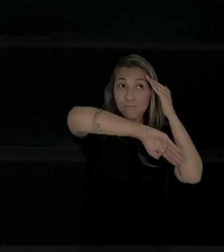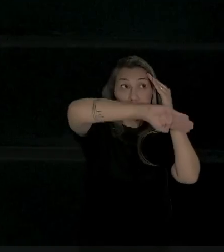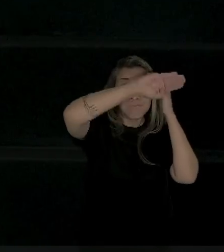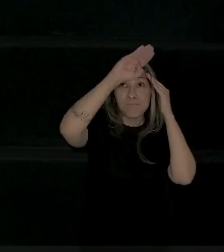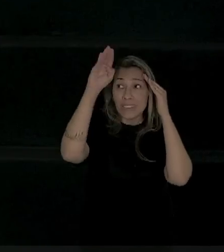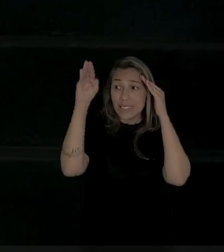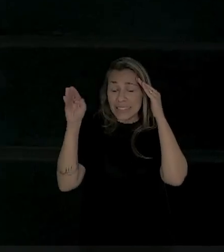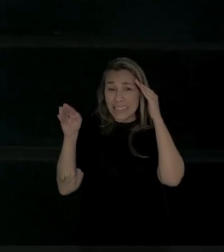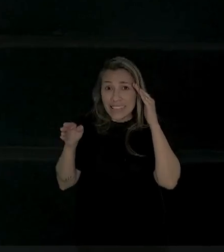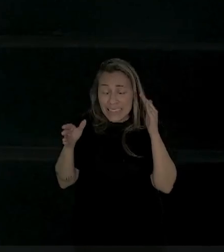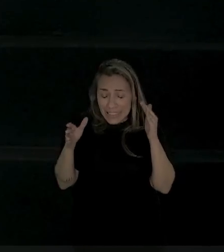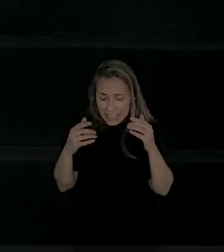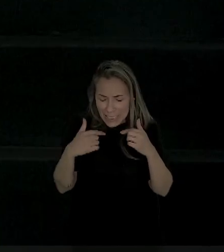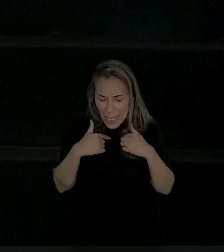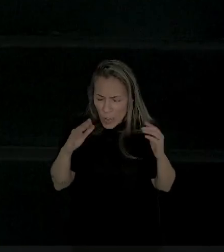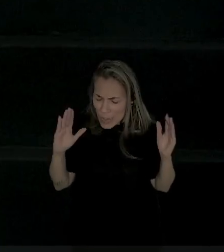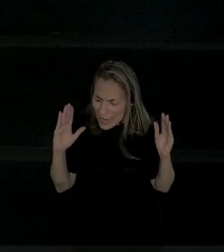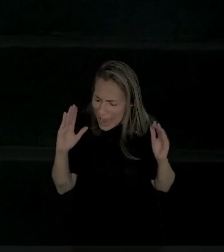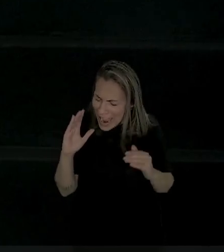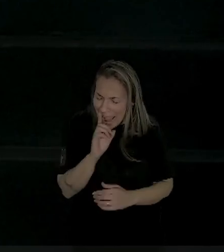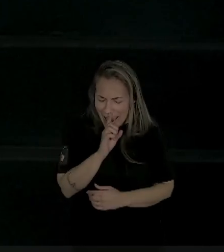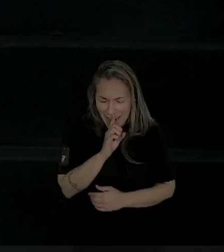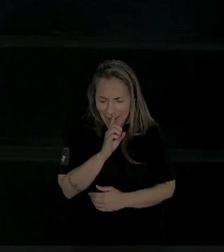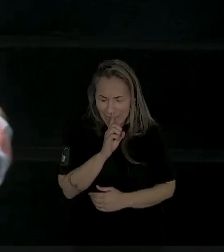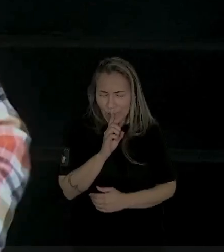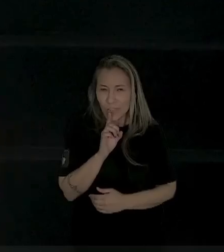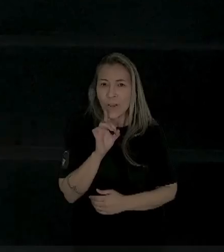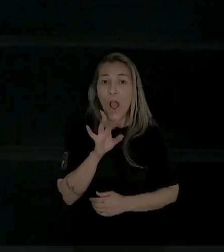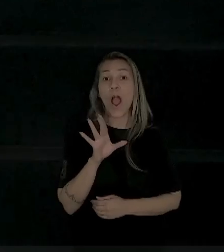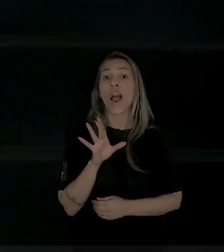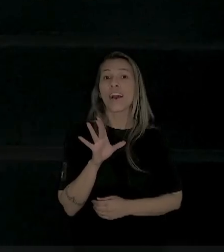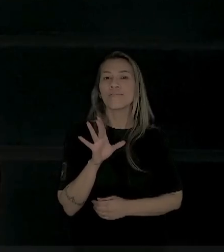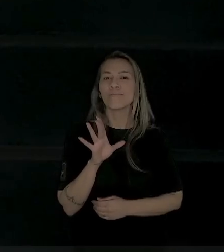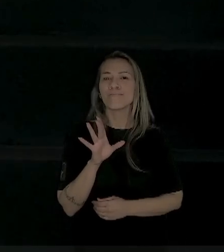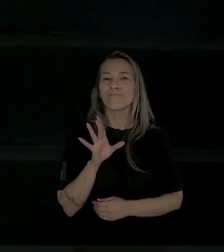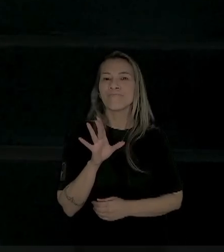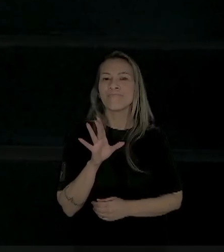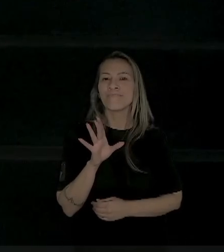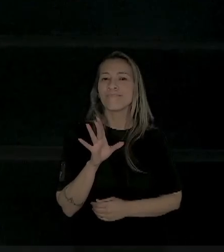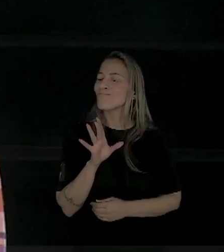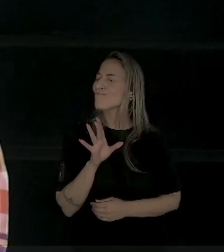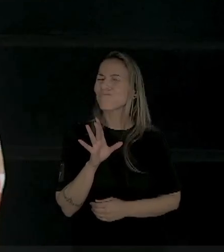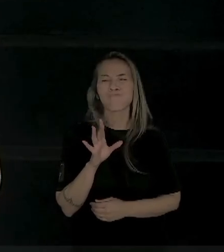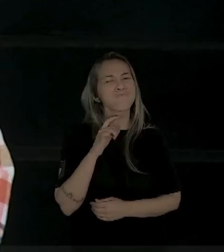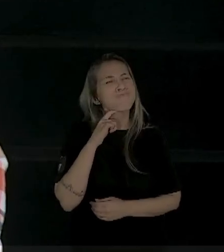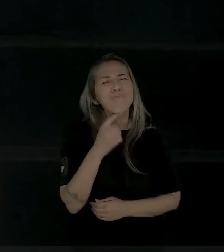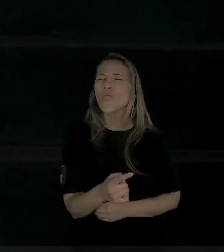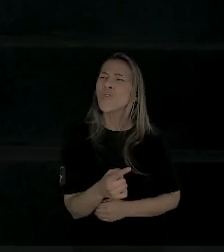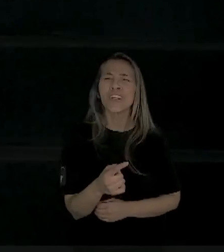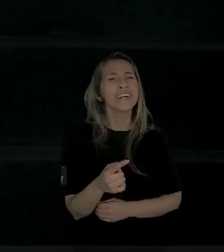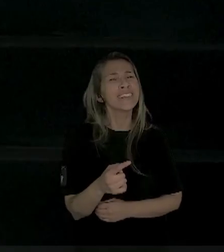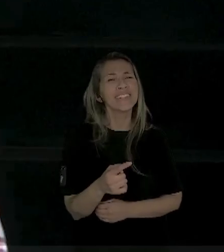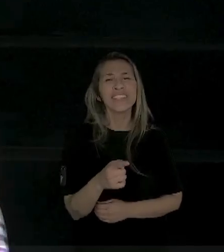minha. Ventos que são soprados trazendo palavras como: você não vai conseguir, você